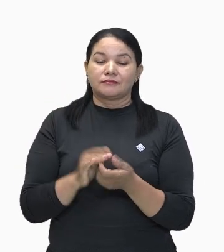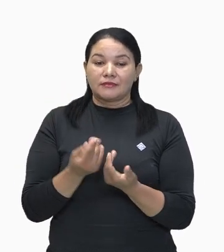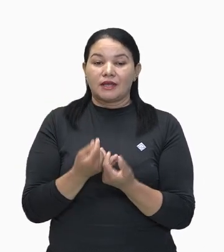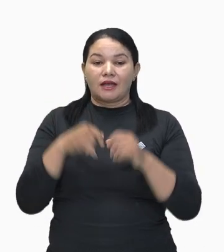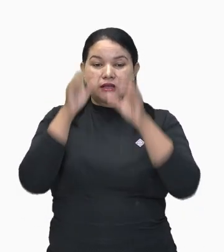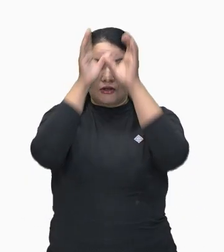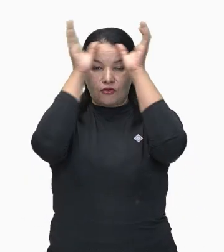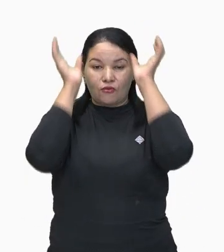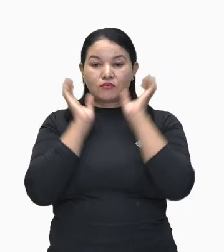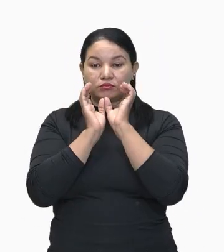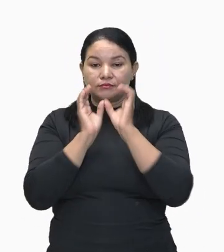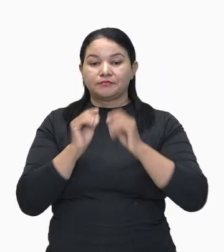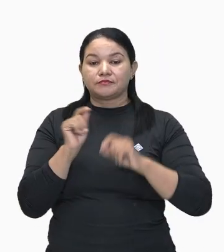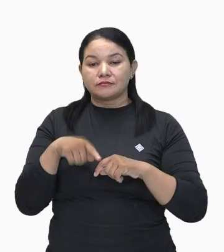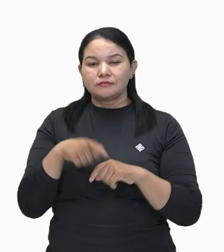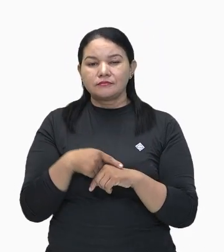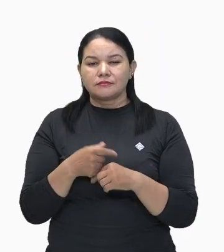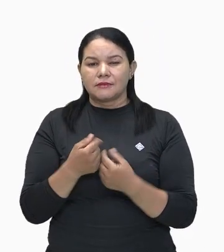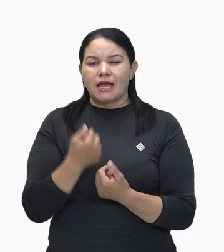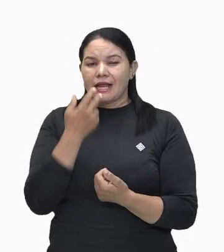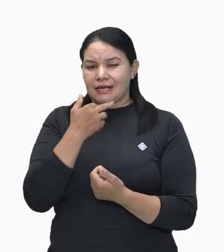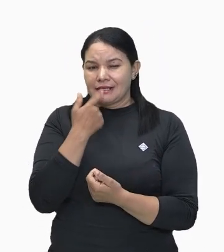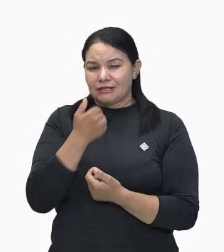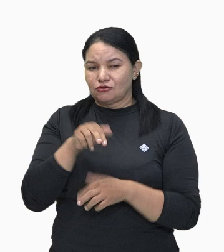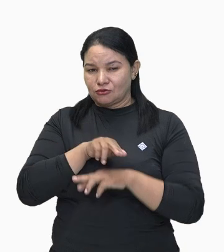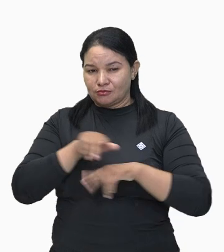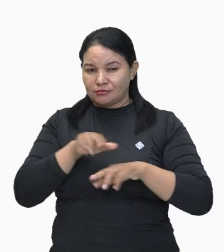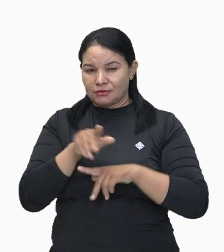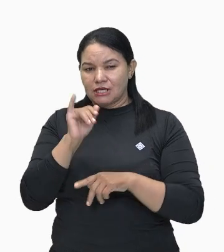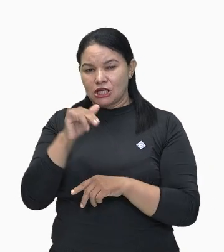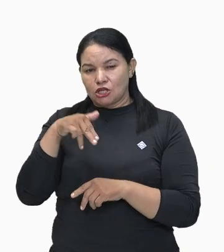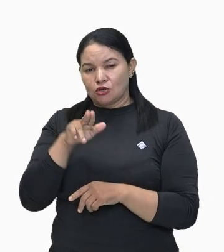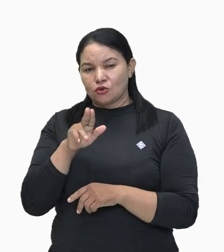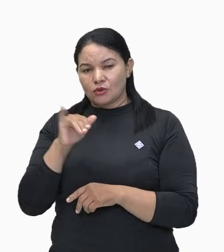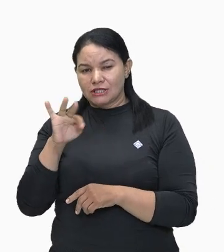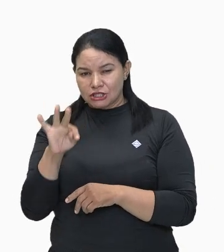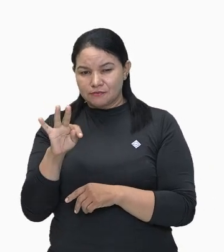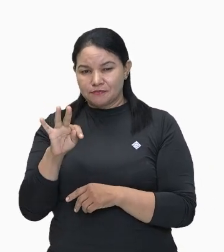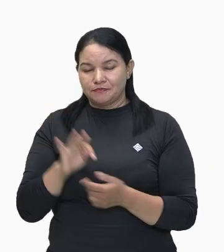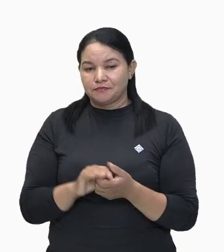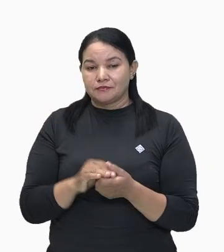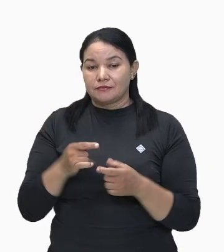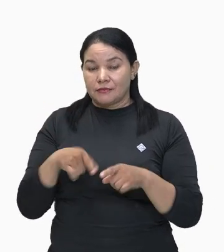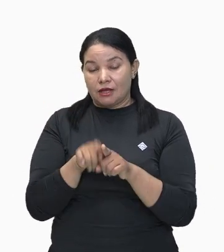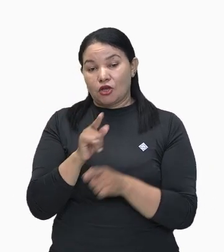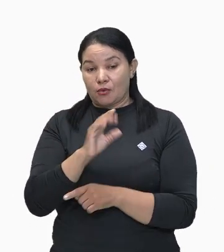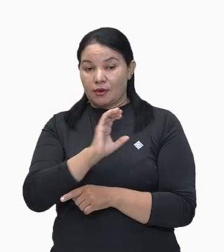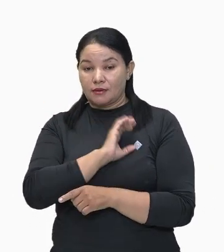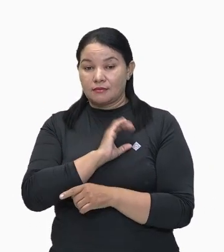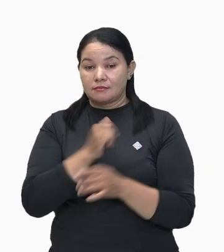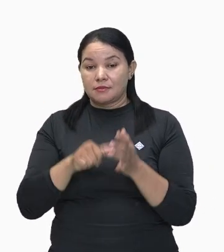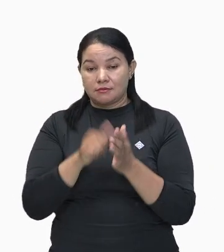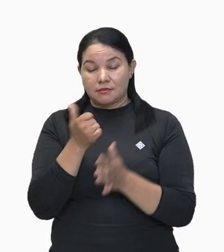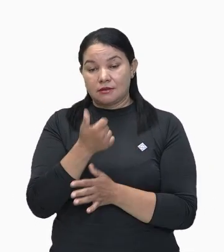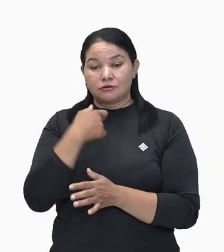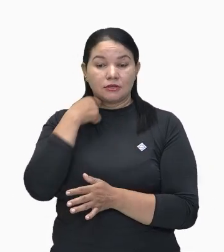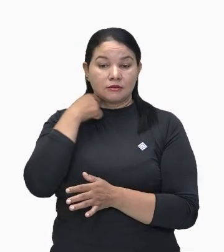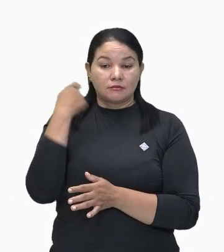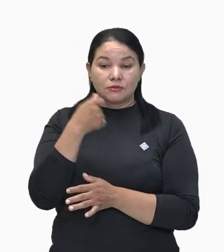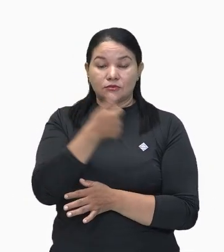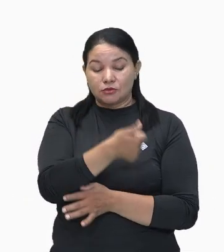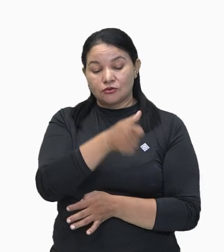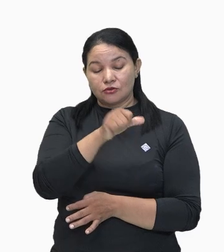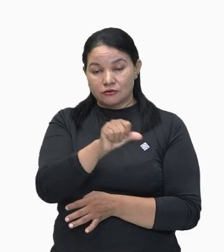na língua Inuktitut. Representa ali um marco na história do Inuit e do Canadá. Então, em 1º de abril de 1999,